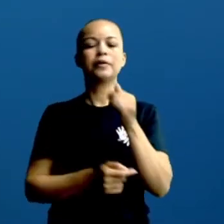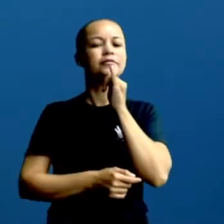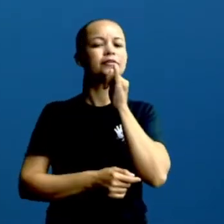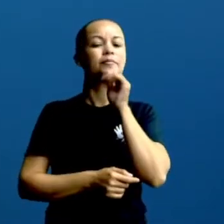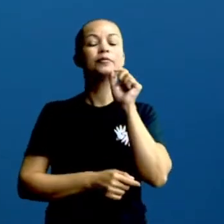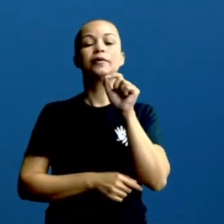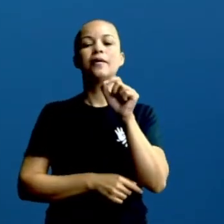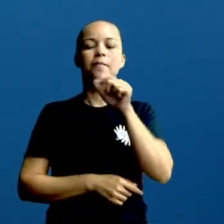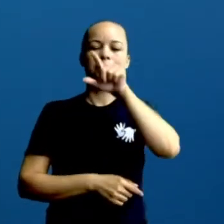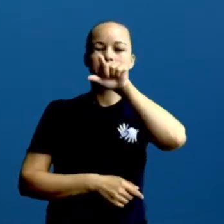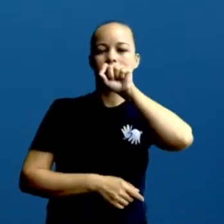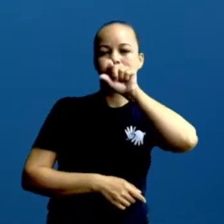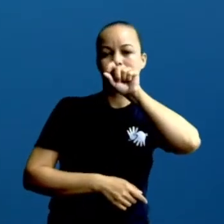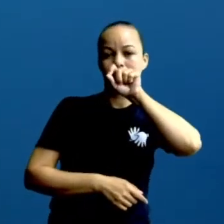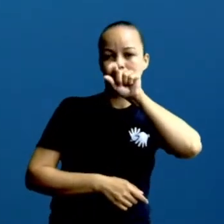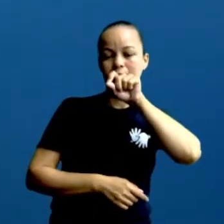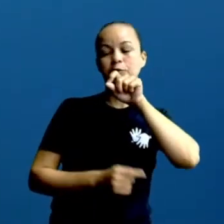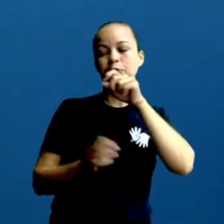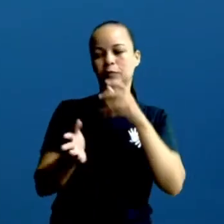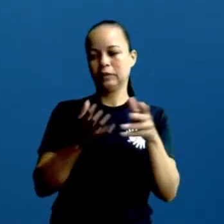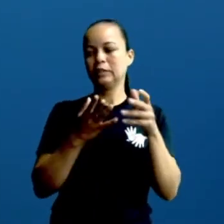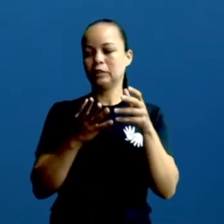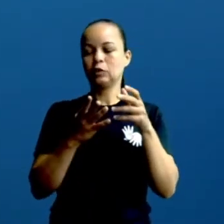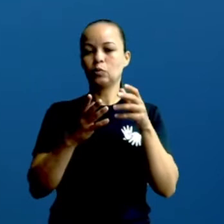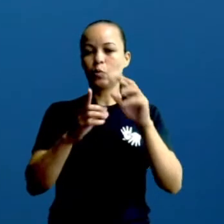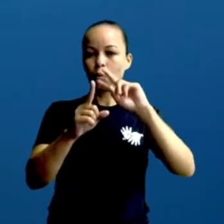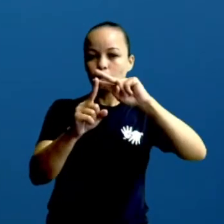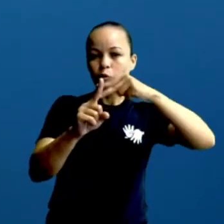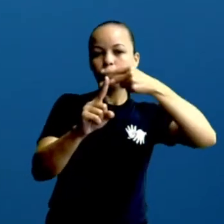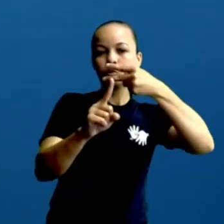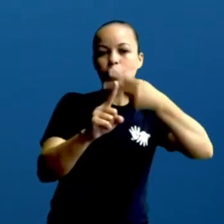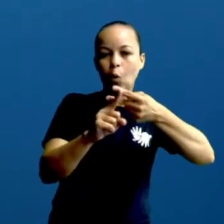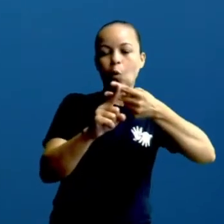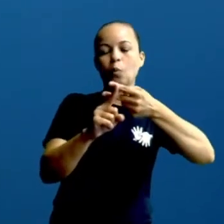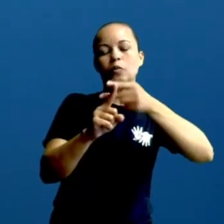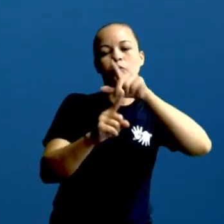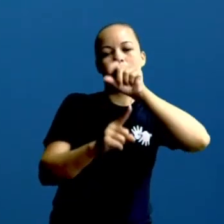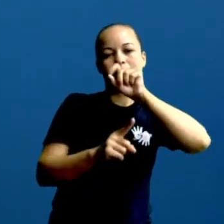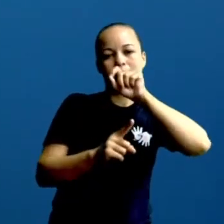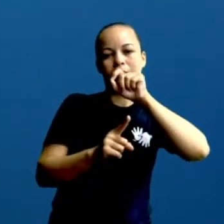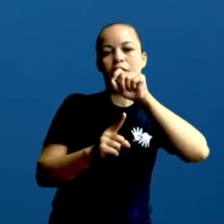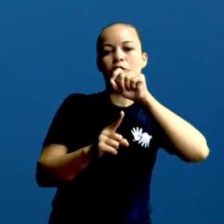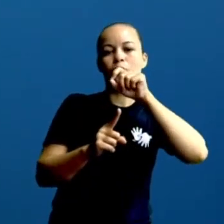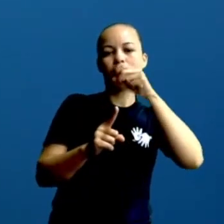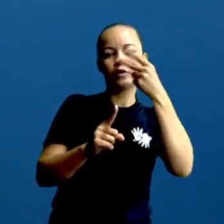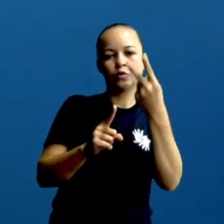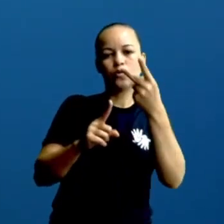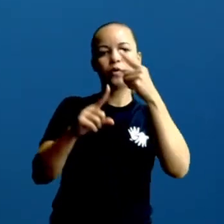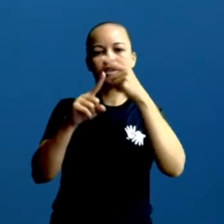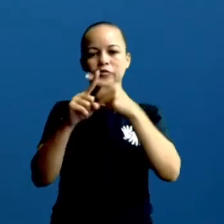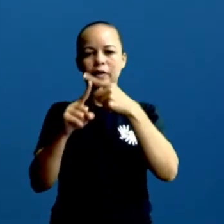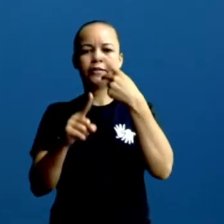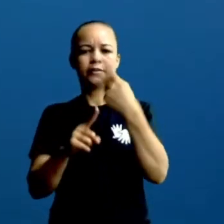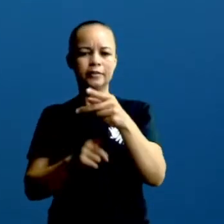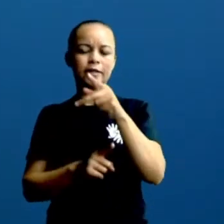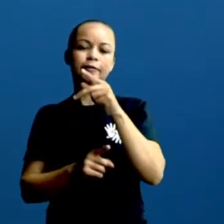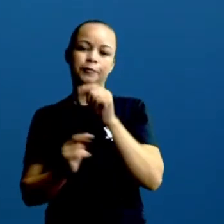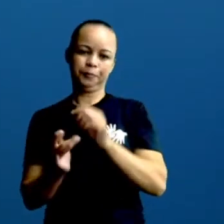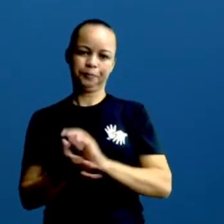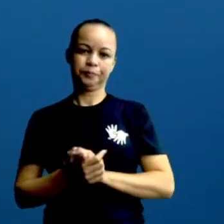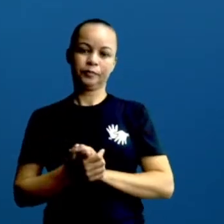de um passarinho o dobro do passarinho é duas vezes ele tá